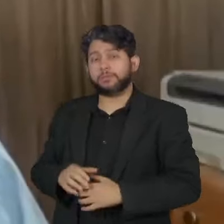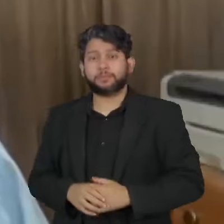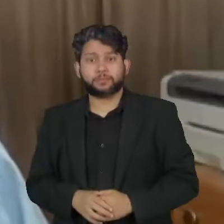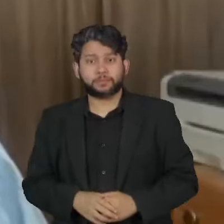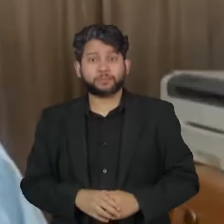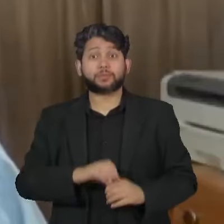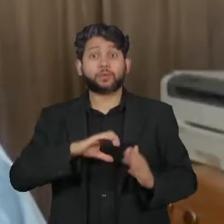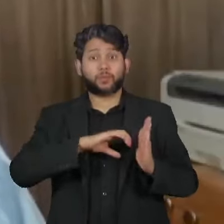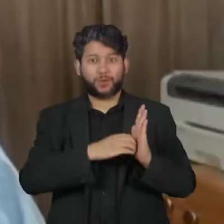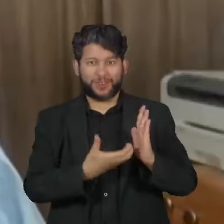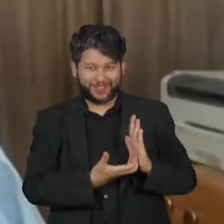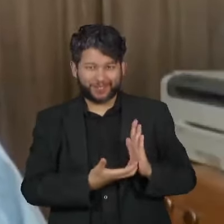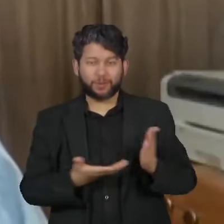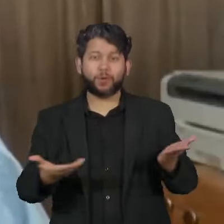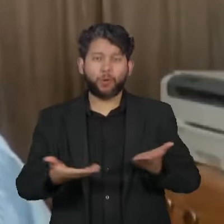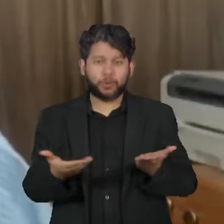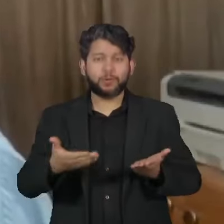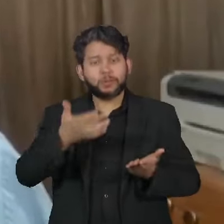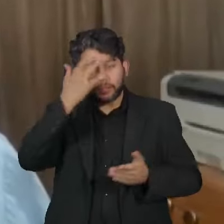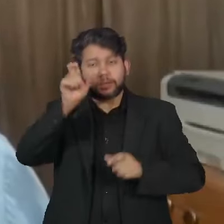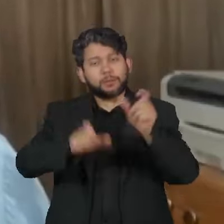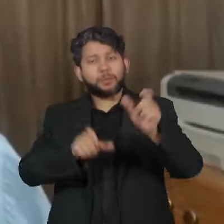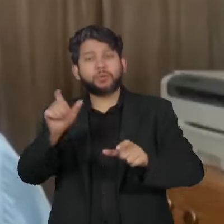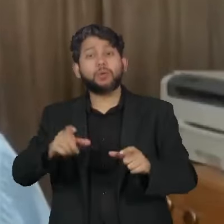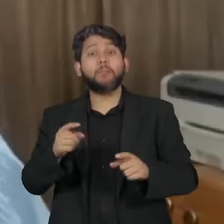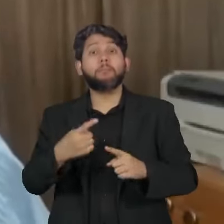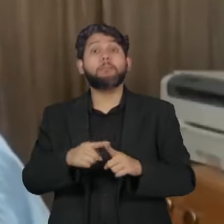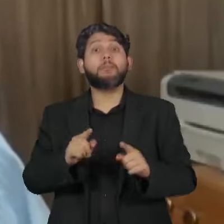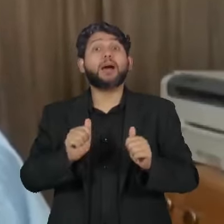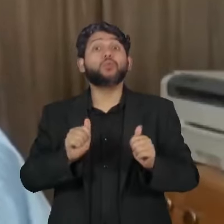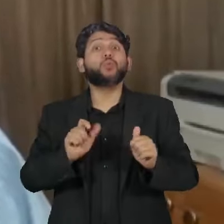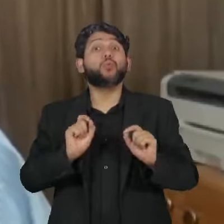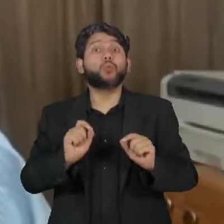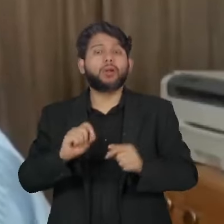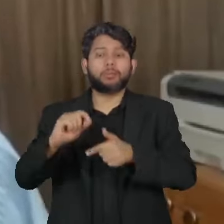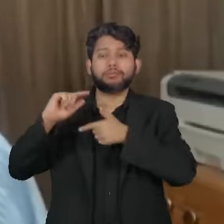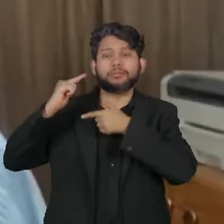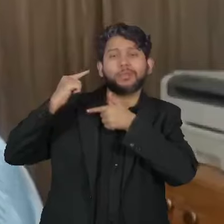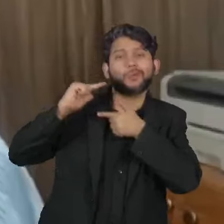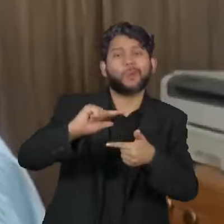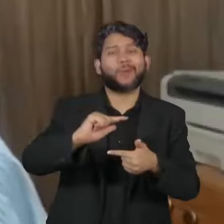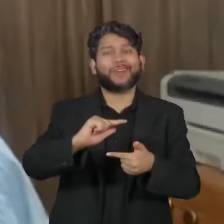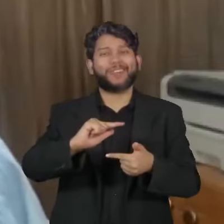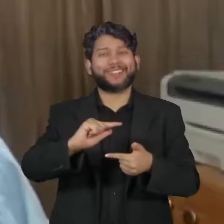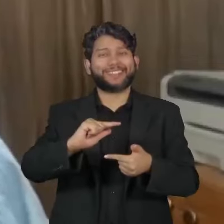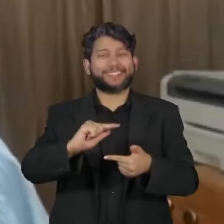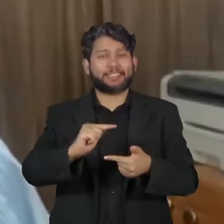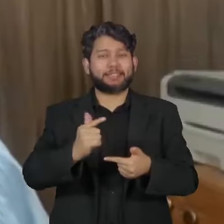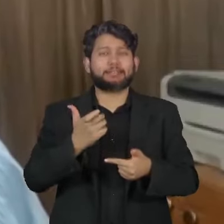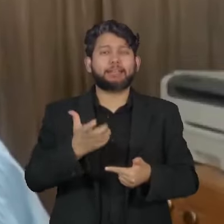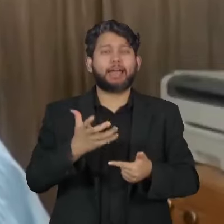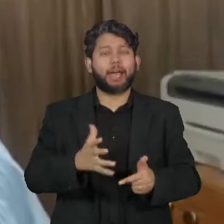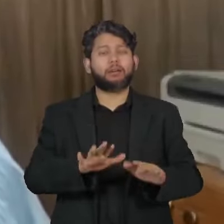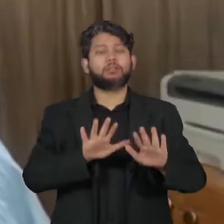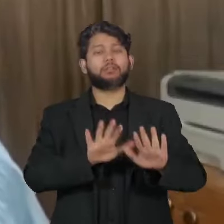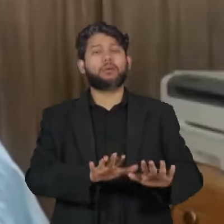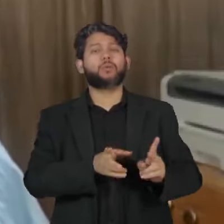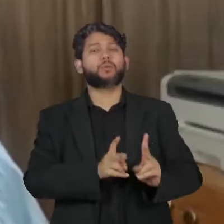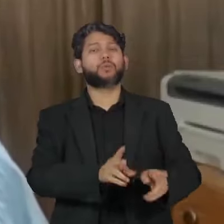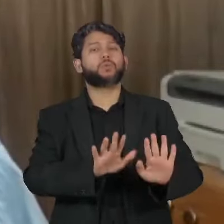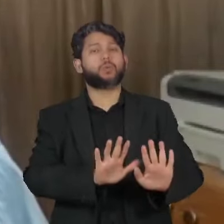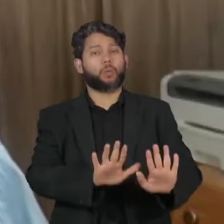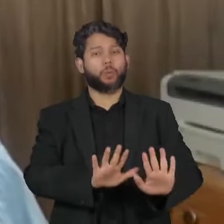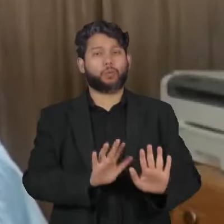uma composição, que era uma composição mais conservadora e que talvez quisesse deixar a questão como está e não